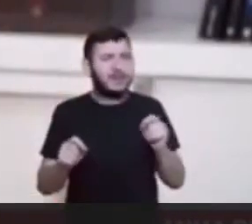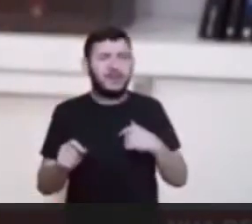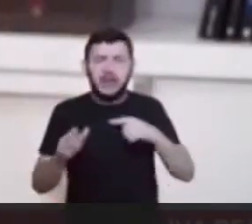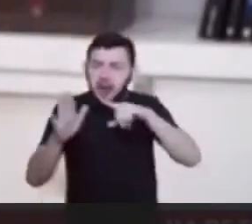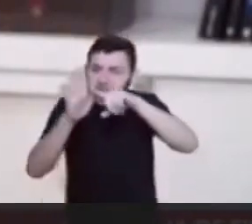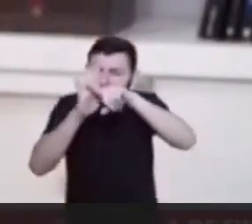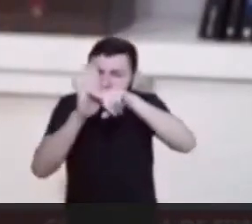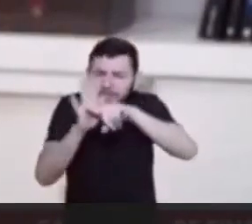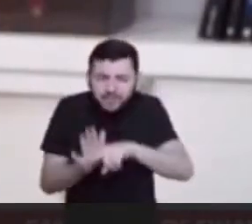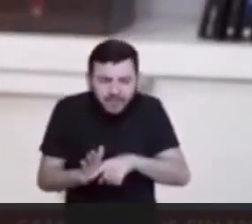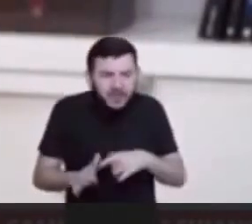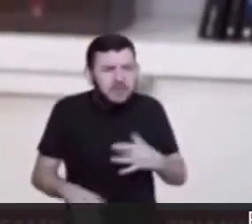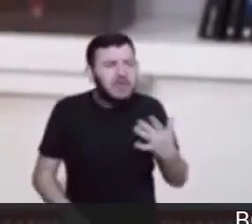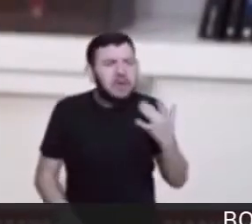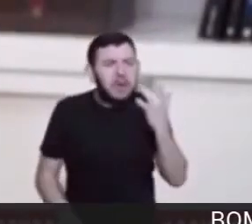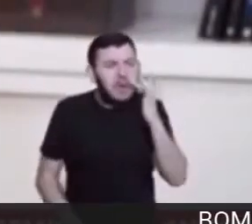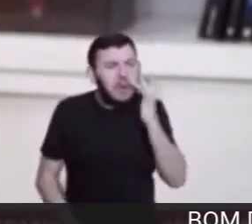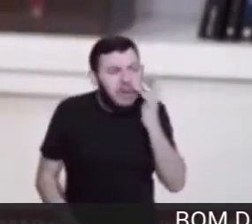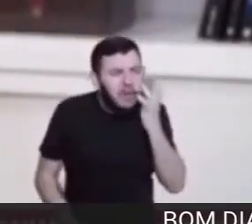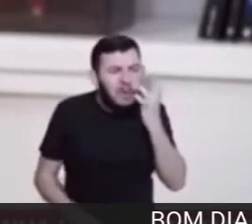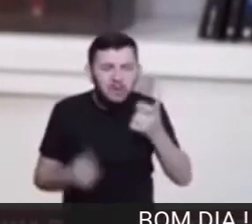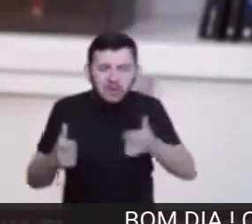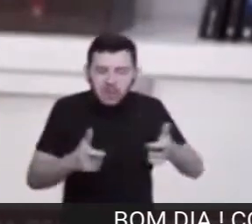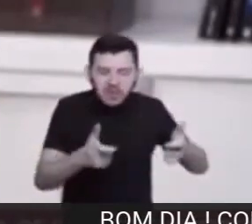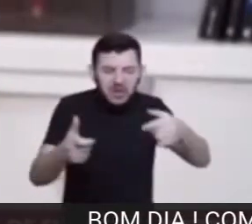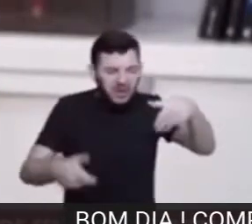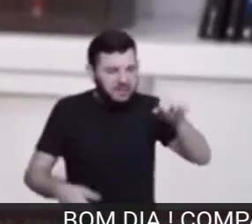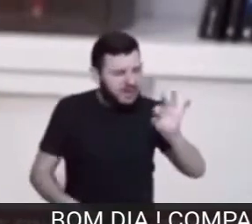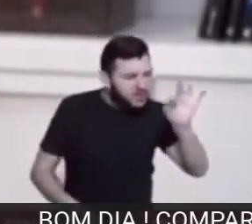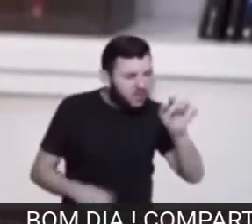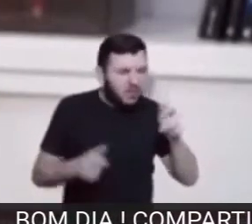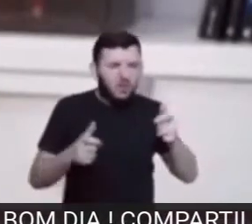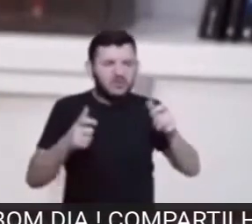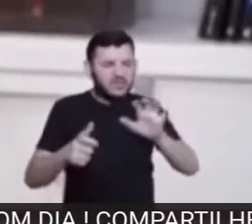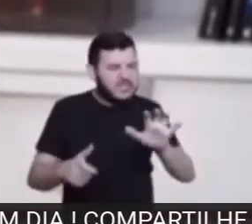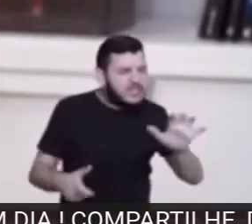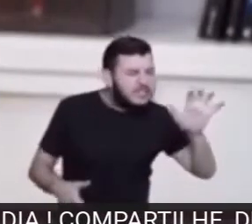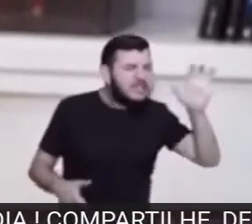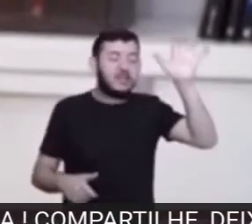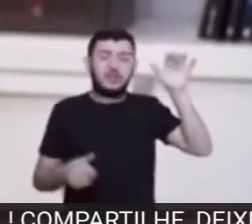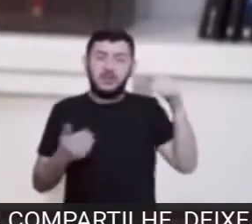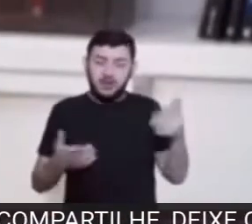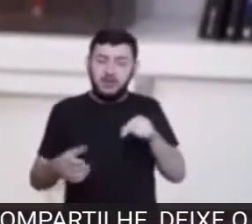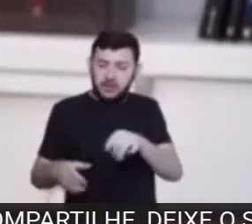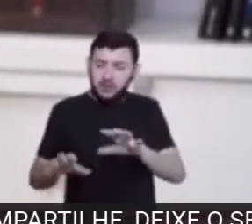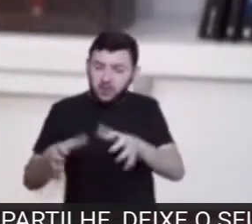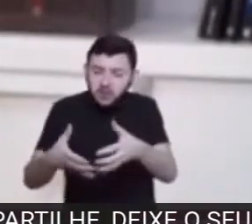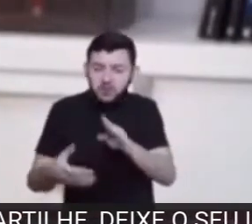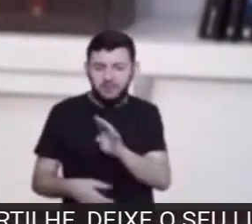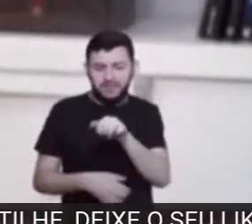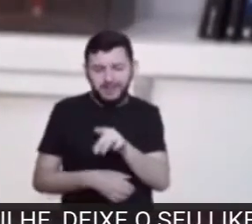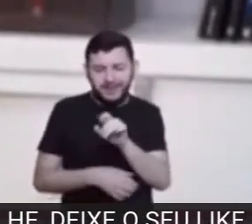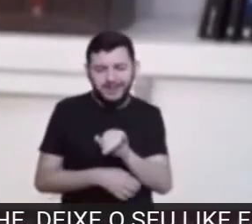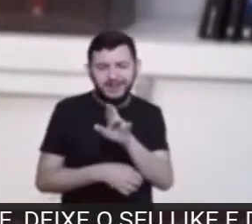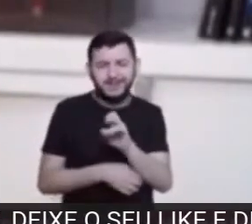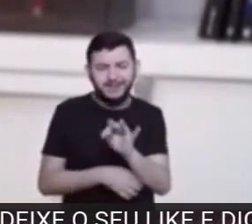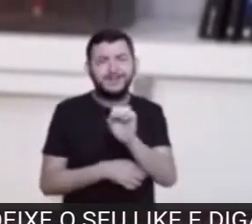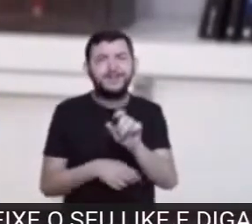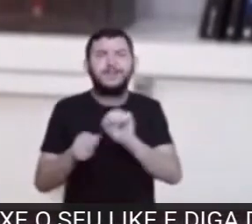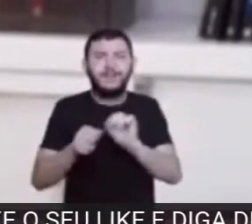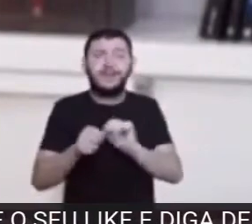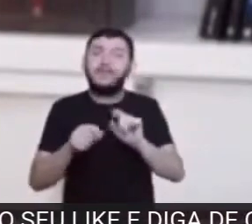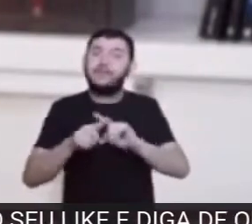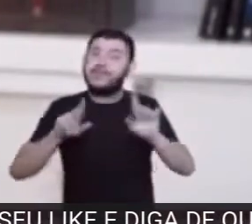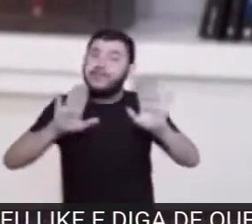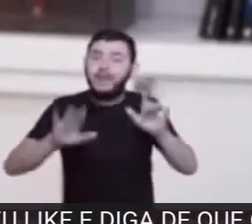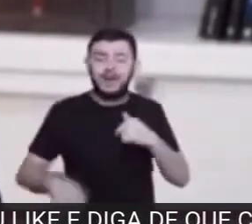Mato Grosso. Então, eu acho, Paulo, que nós temos que ter compromisso com essa gente.